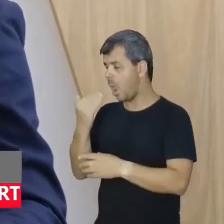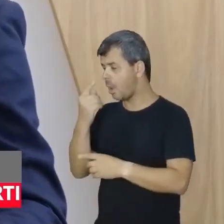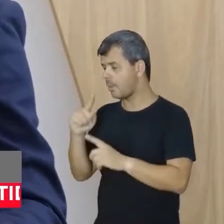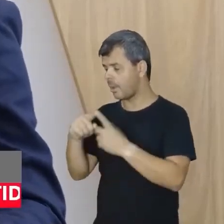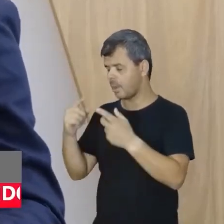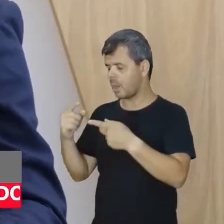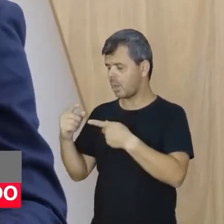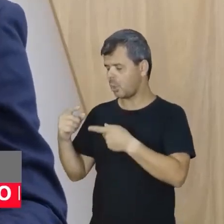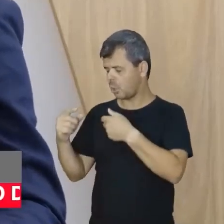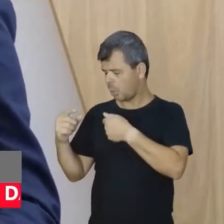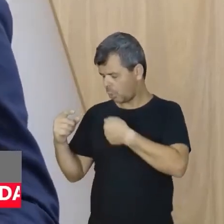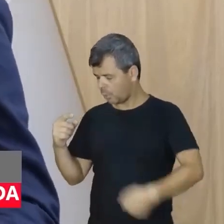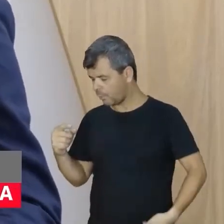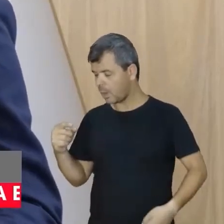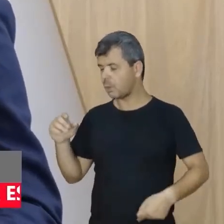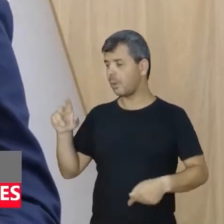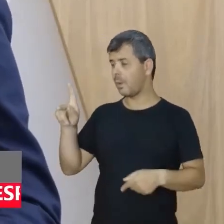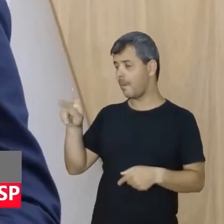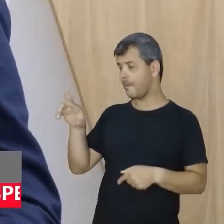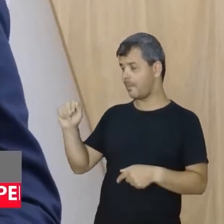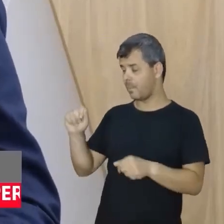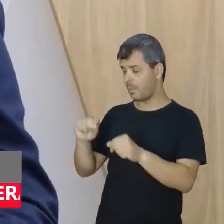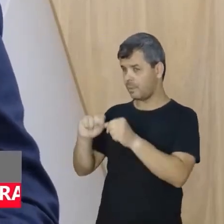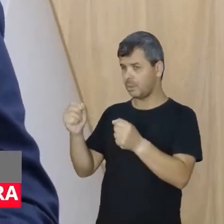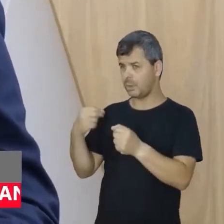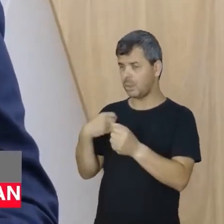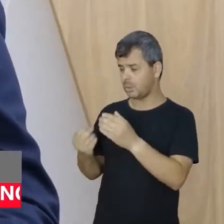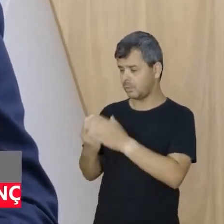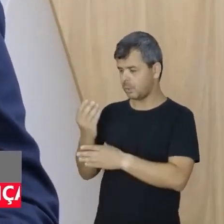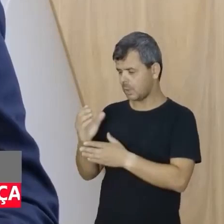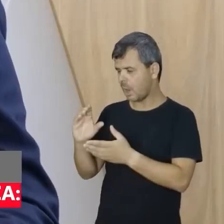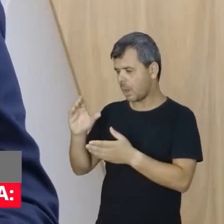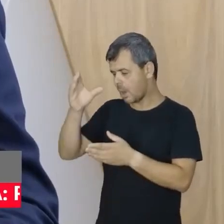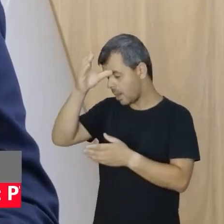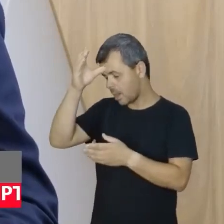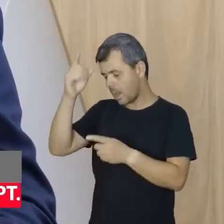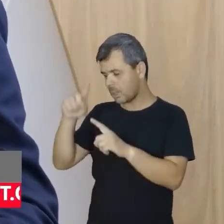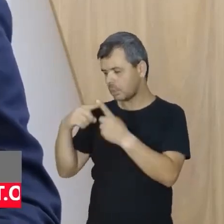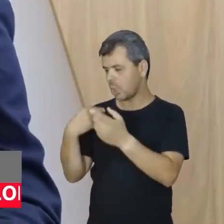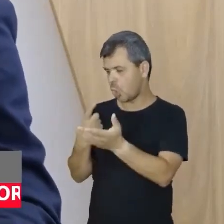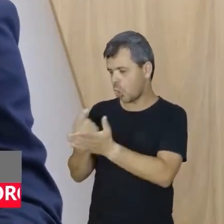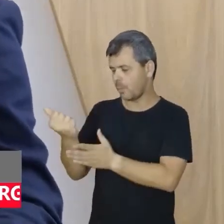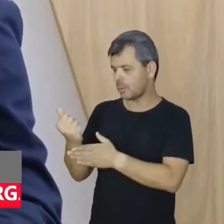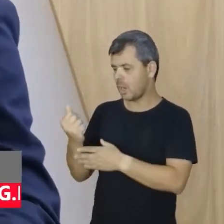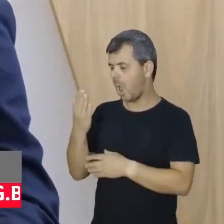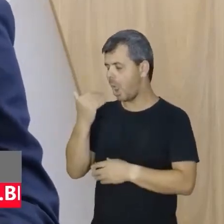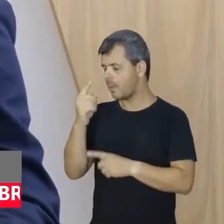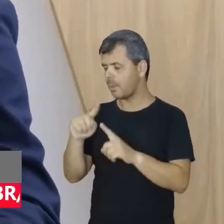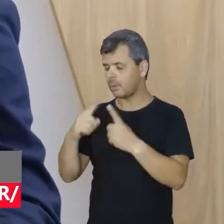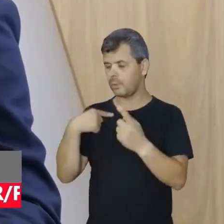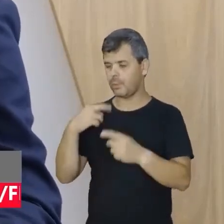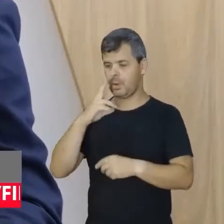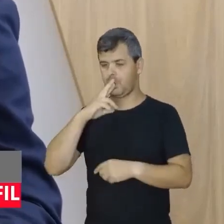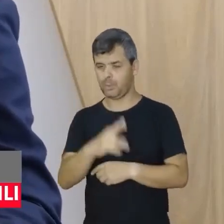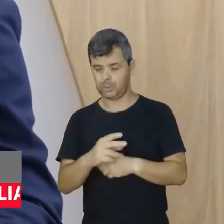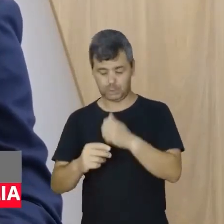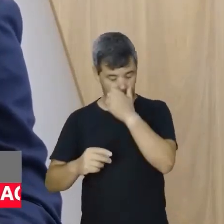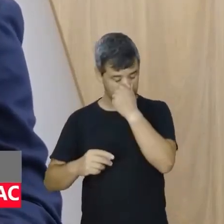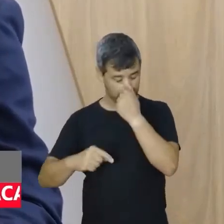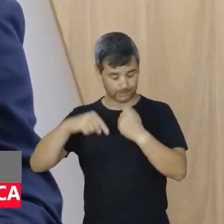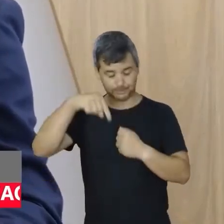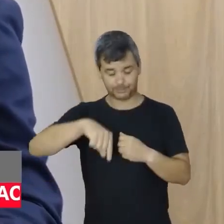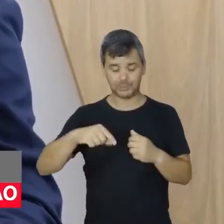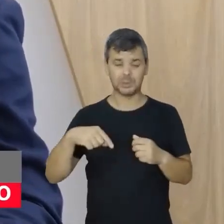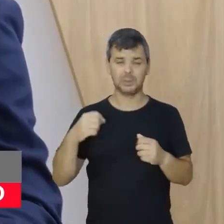que a Conab, que o PA vai ser o grande cliente da compra desses alimentos. E nós já estamos vendo o resultado. Esse ano,